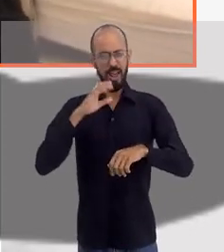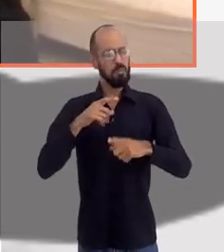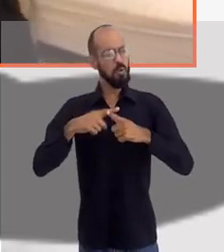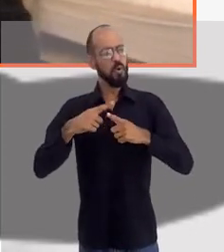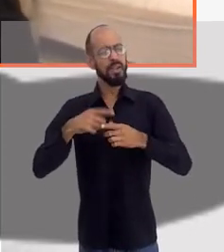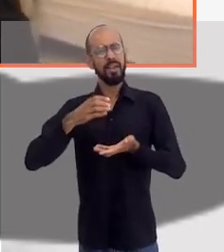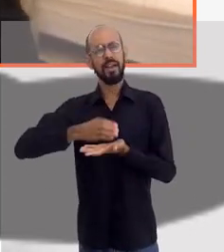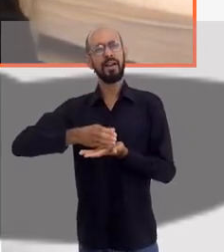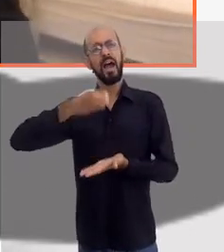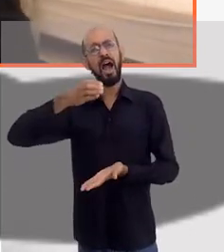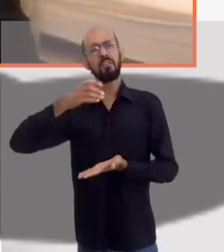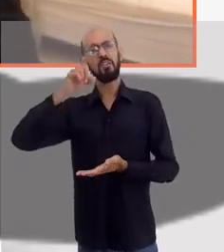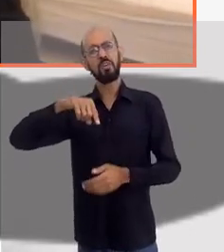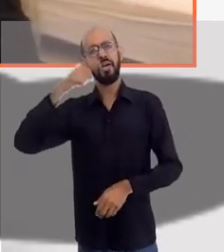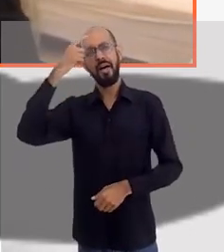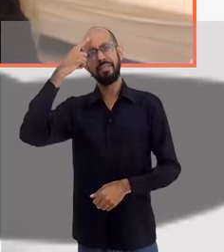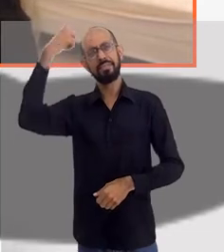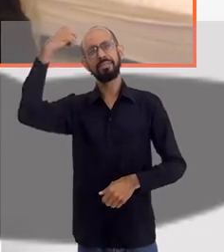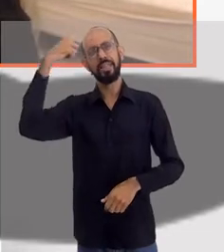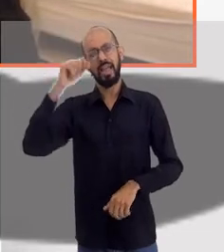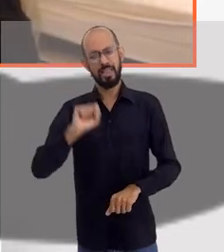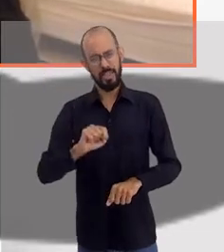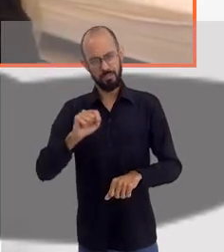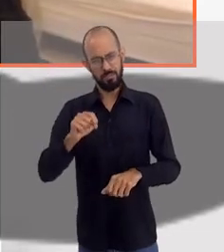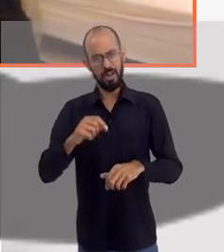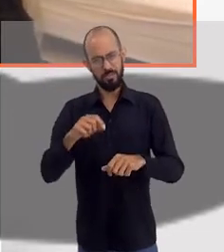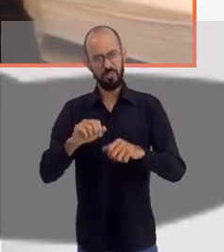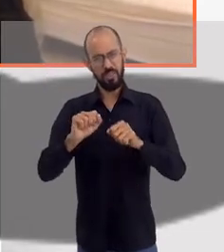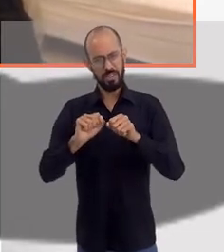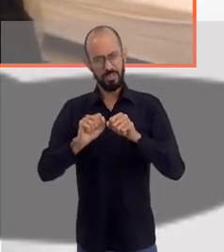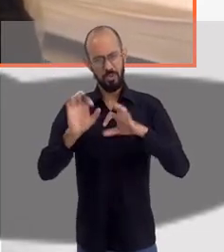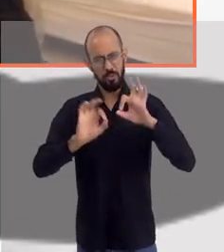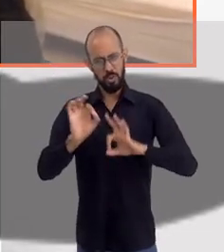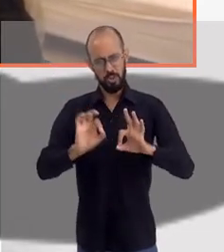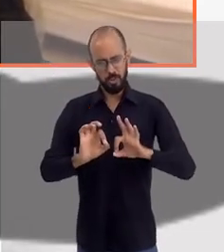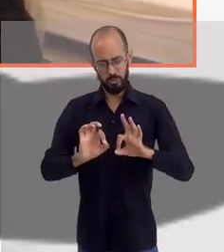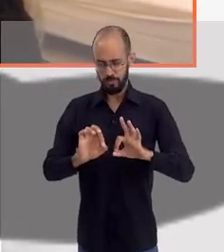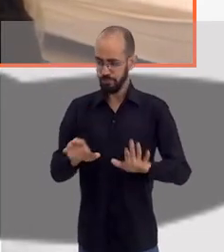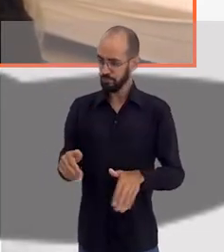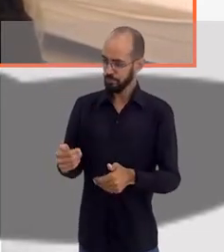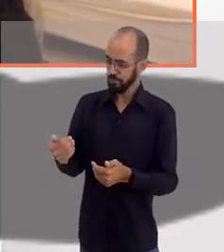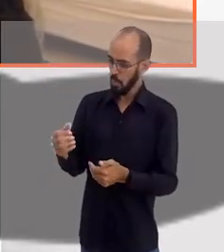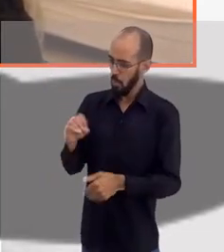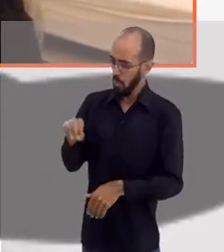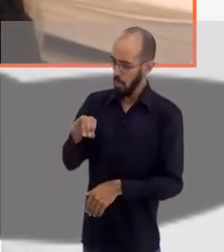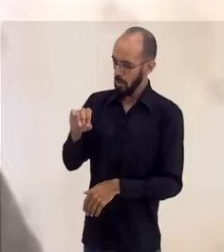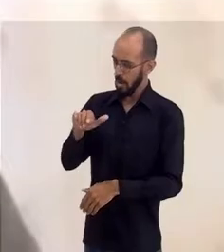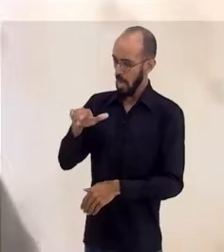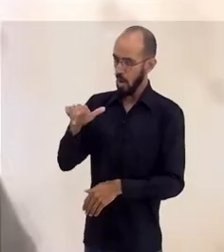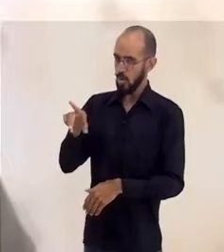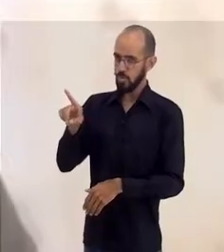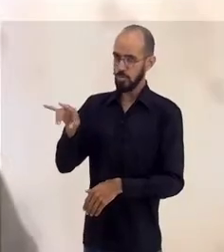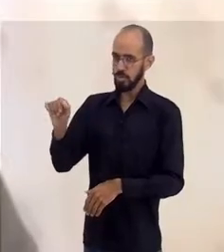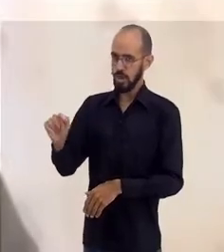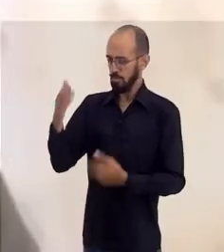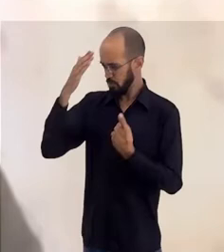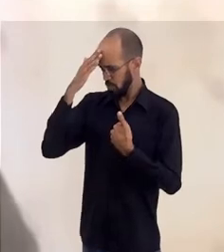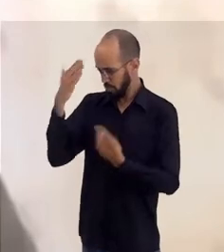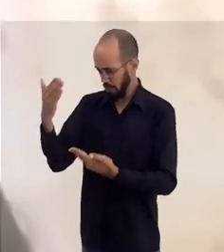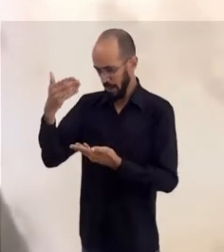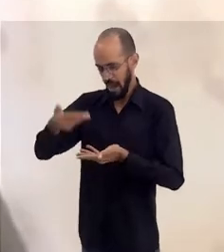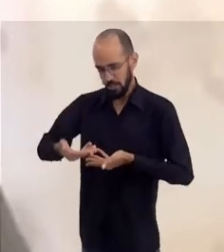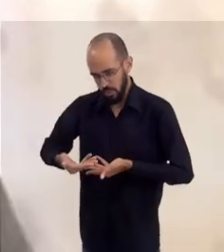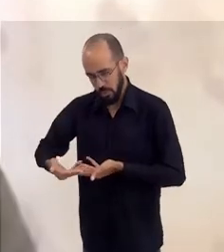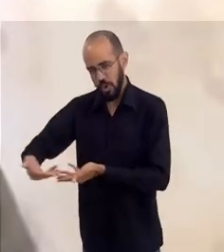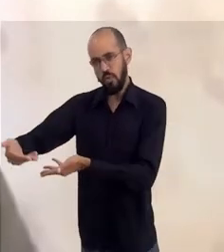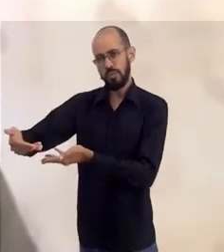garrafa foi justamente a fonte inspiradora para desenvolver as pra já Oi Oi Cláudia Obrigado pelo pelo